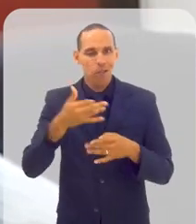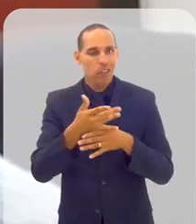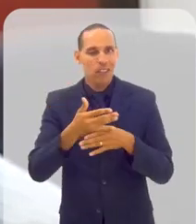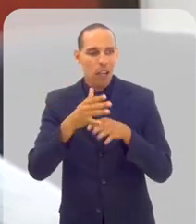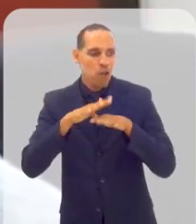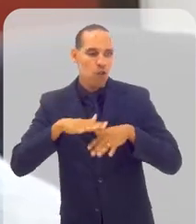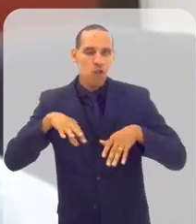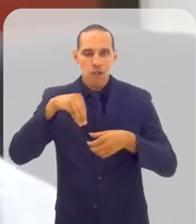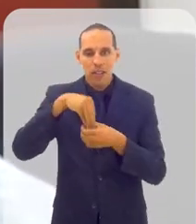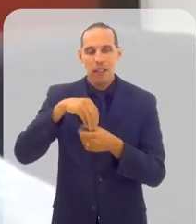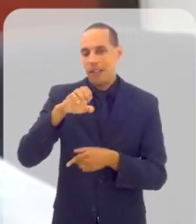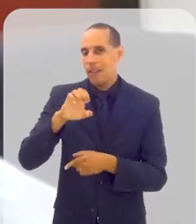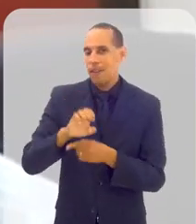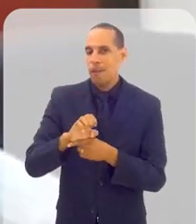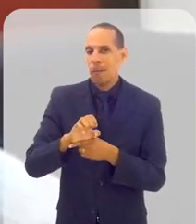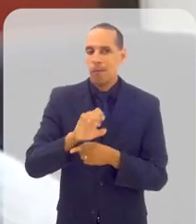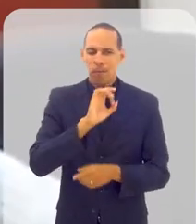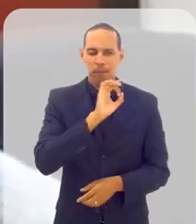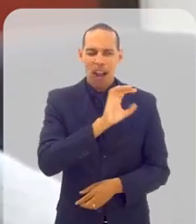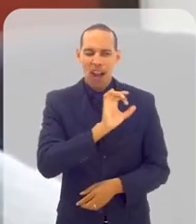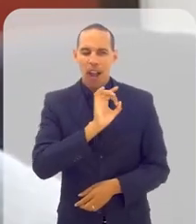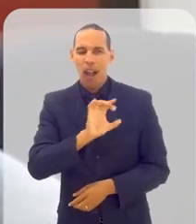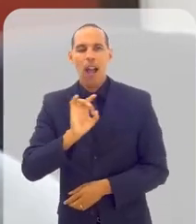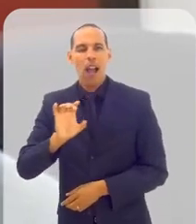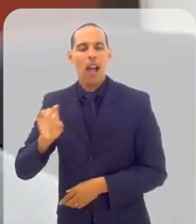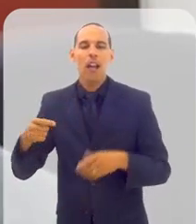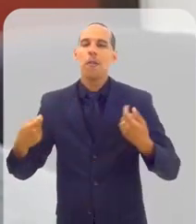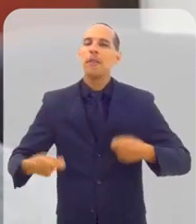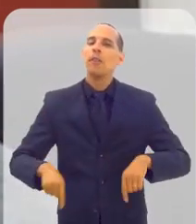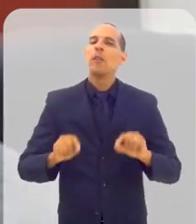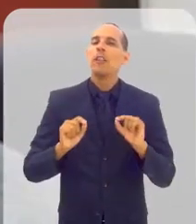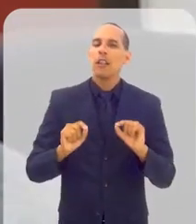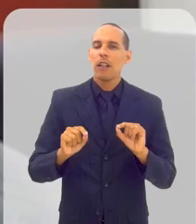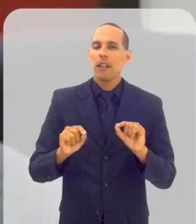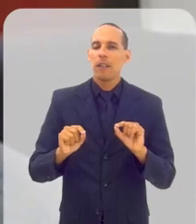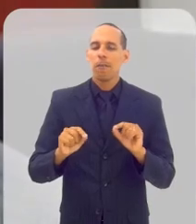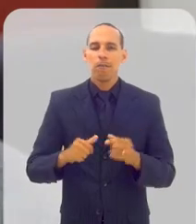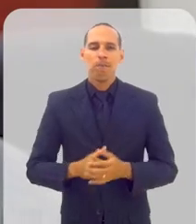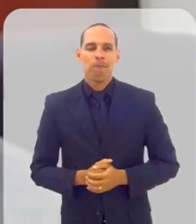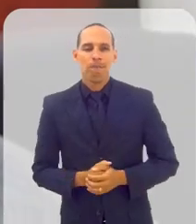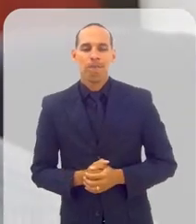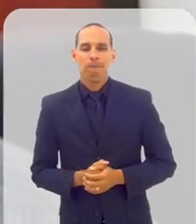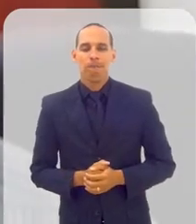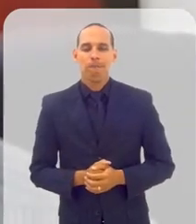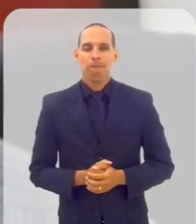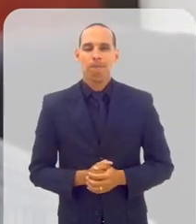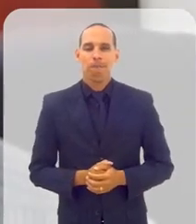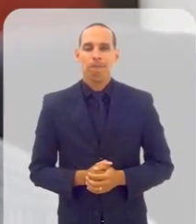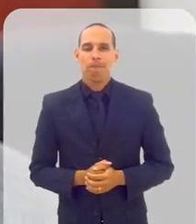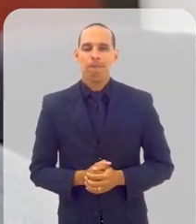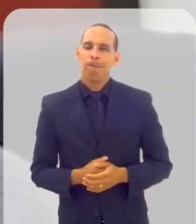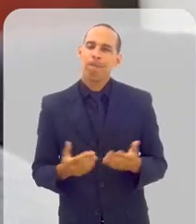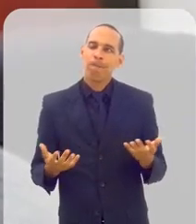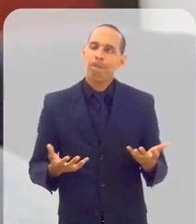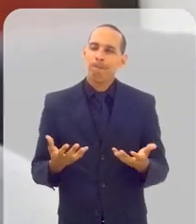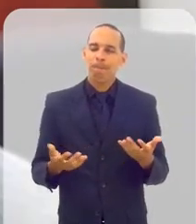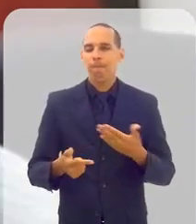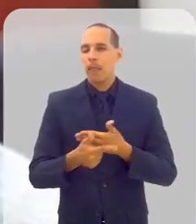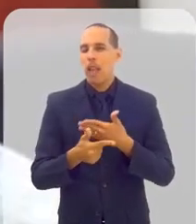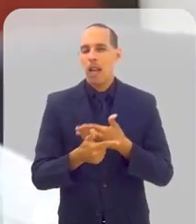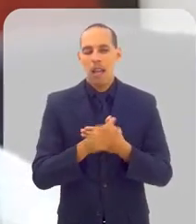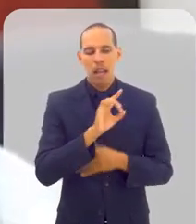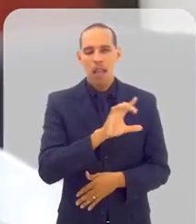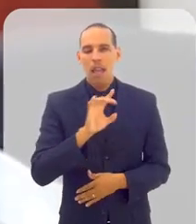do estado, é que eles cumpram o